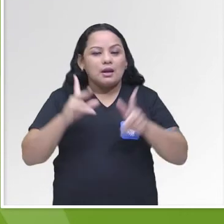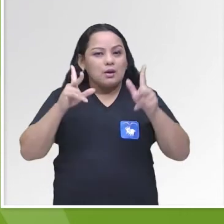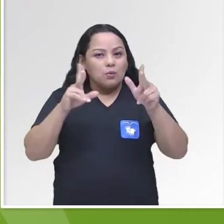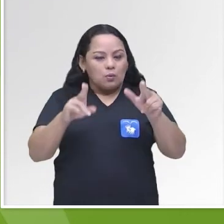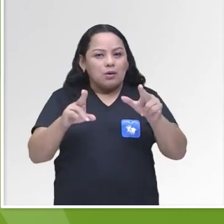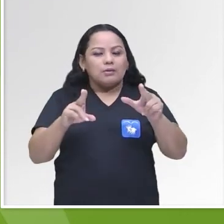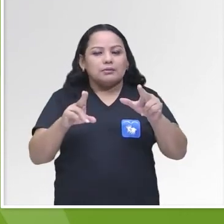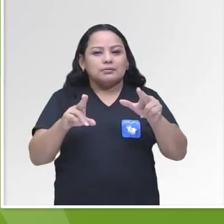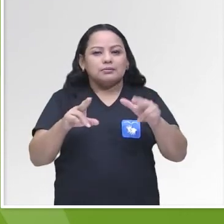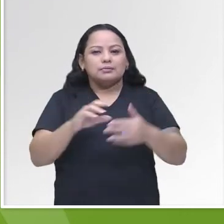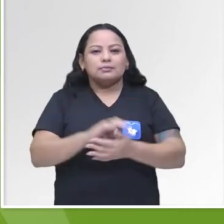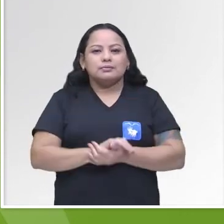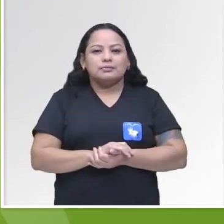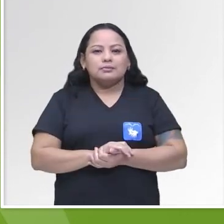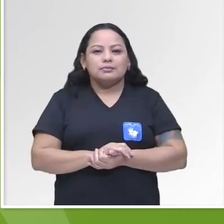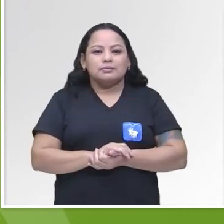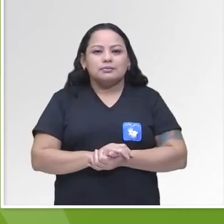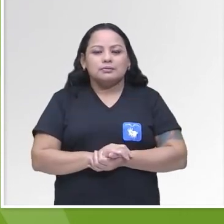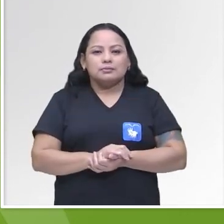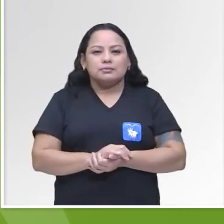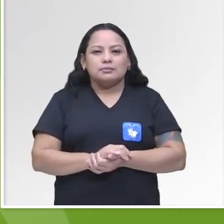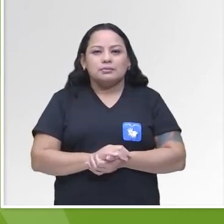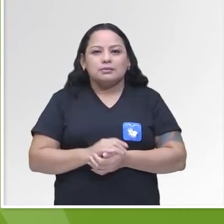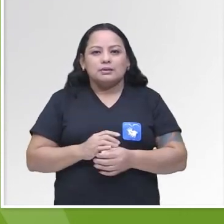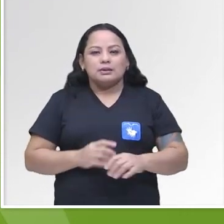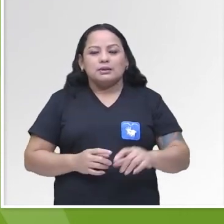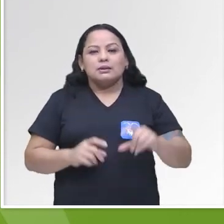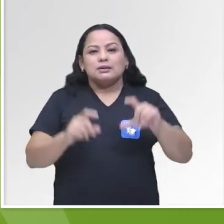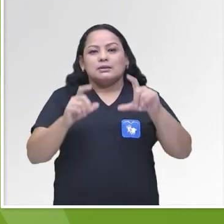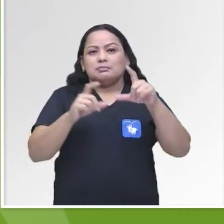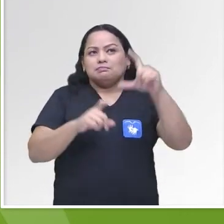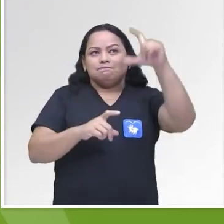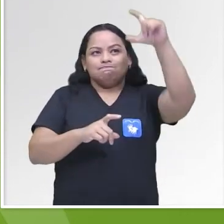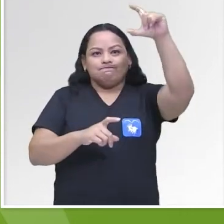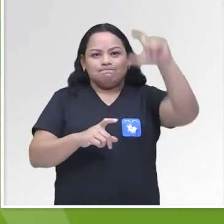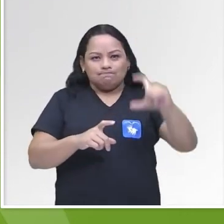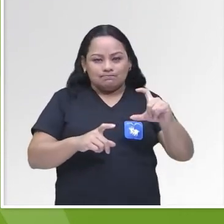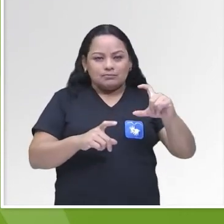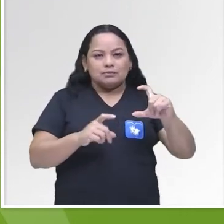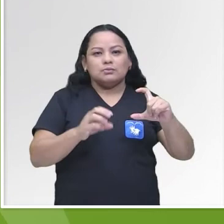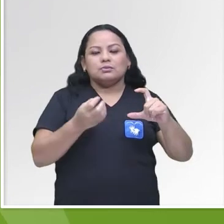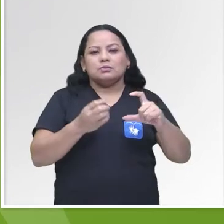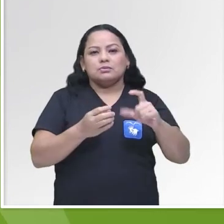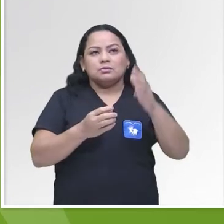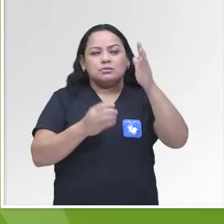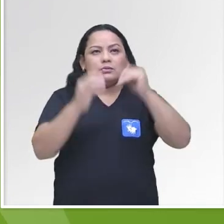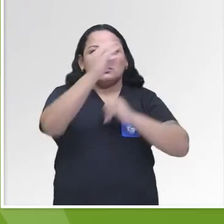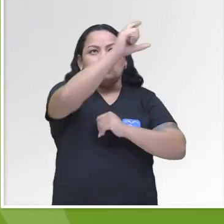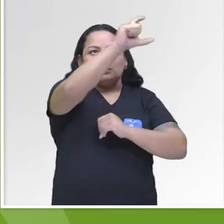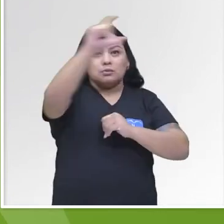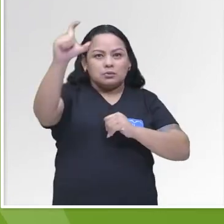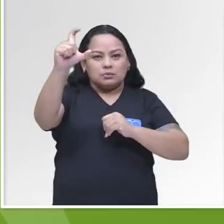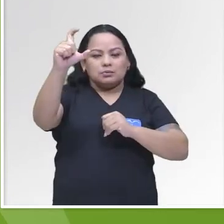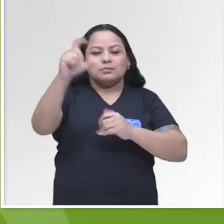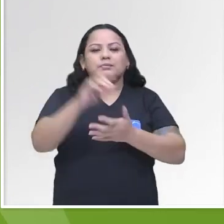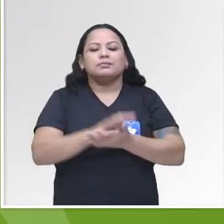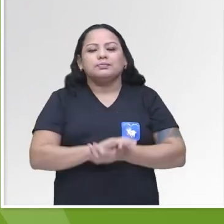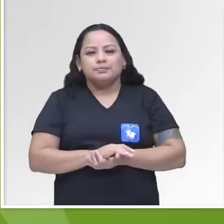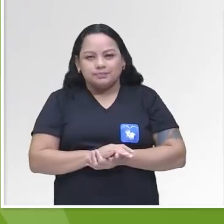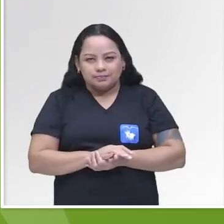iguais estão do mesmo lado do plano espacial,